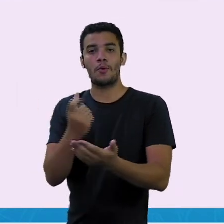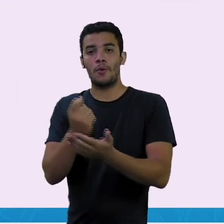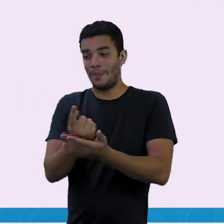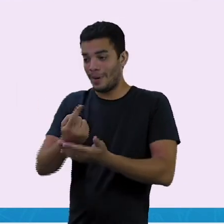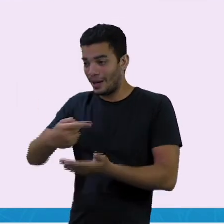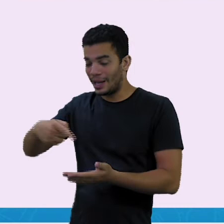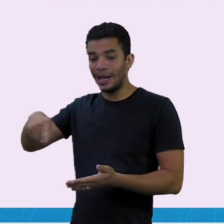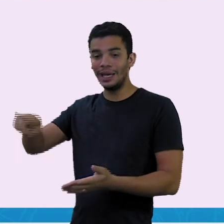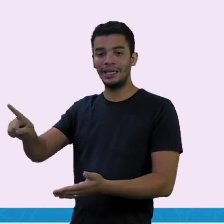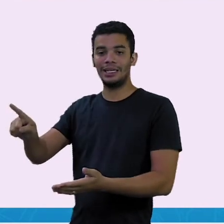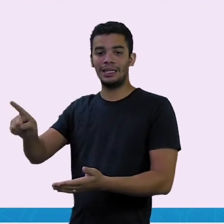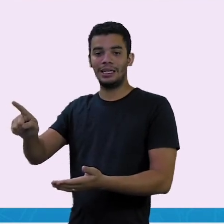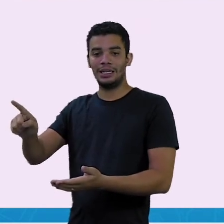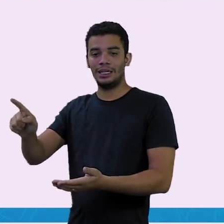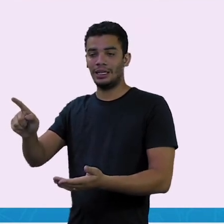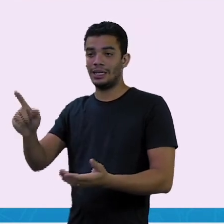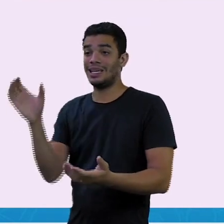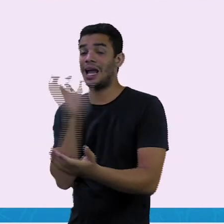10/8/2020.